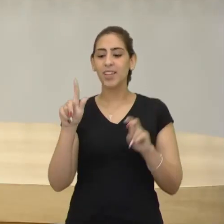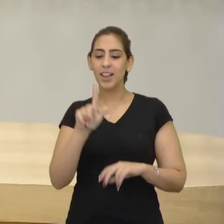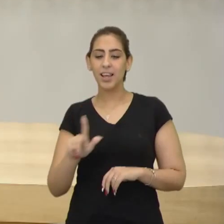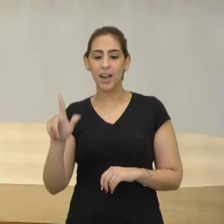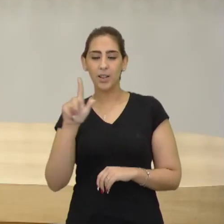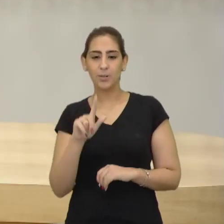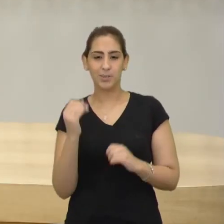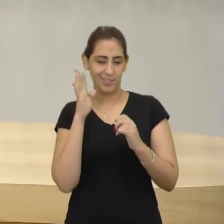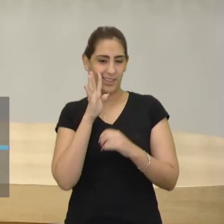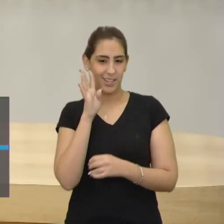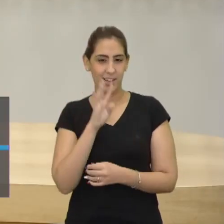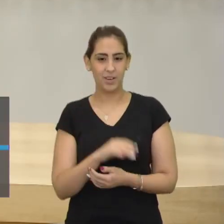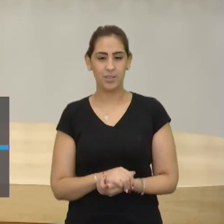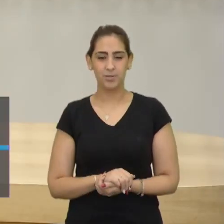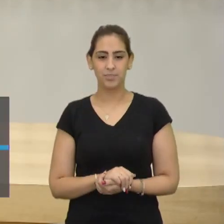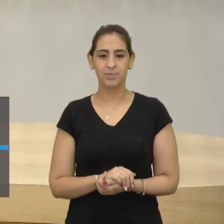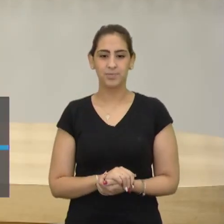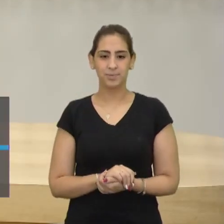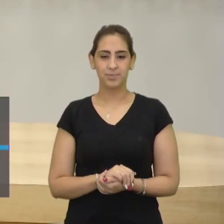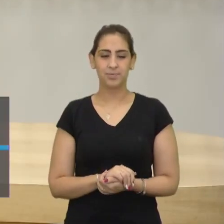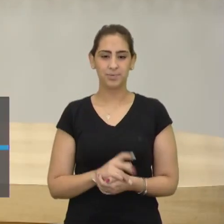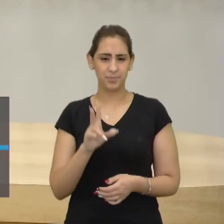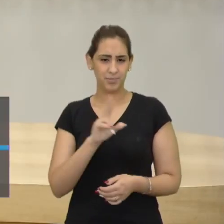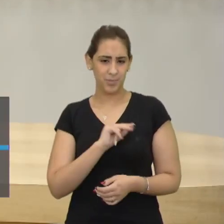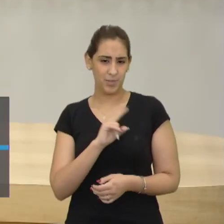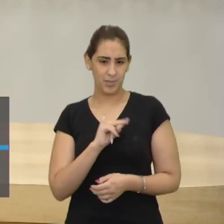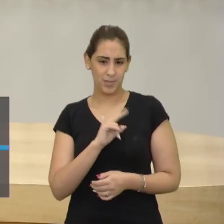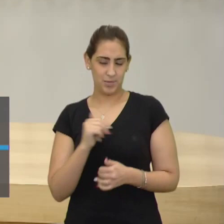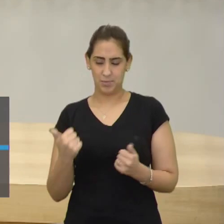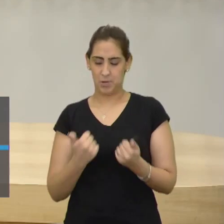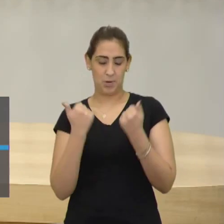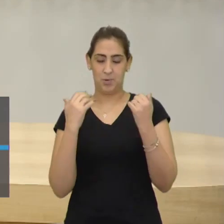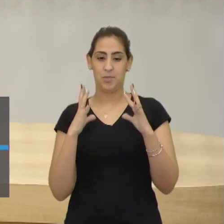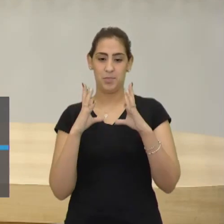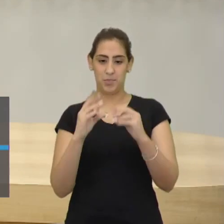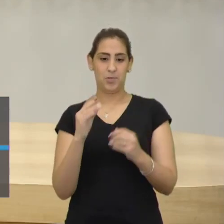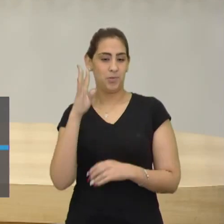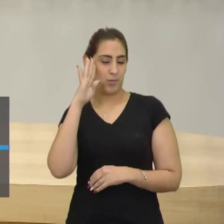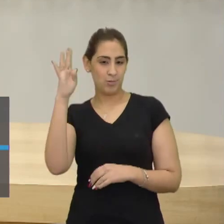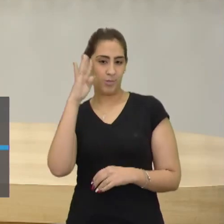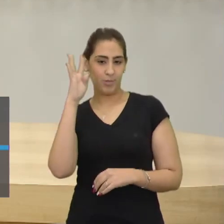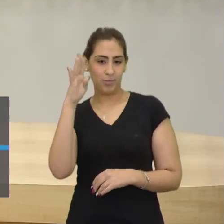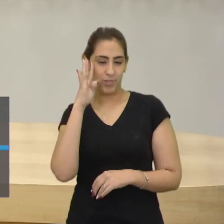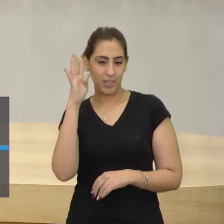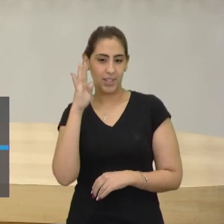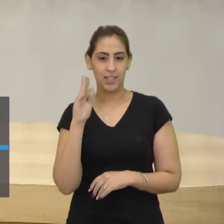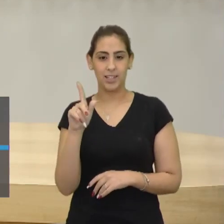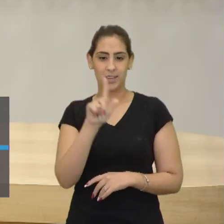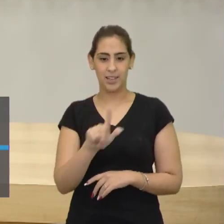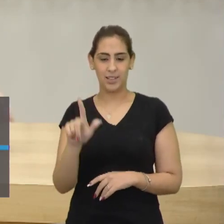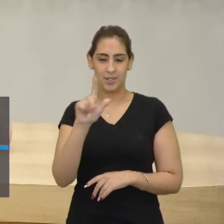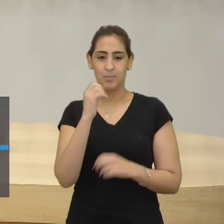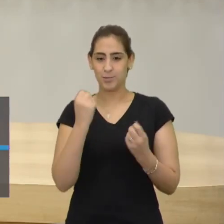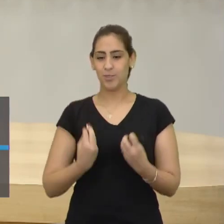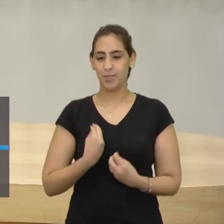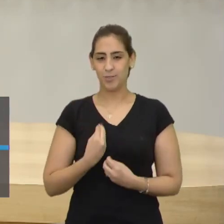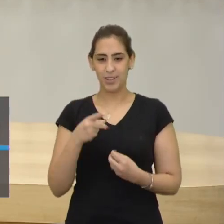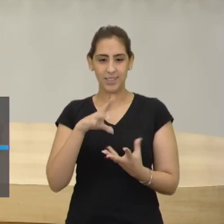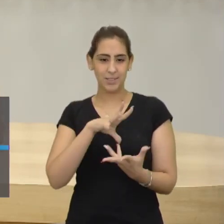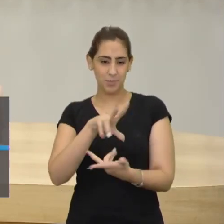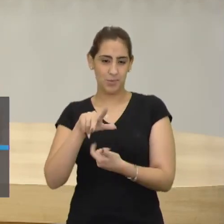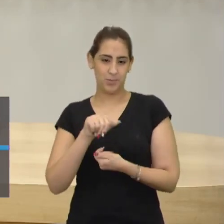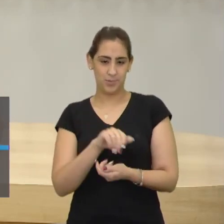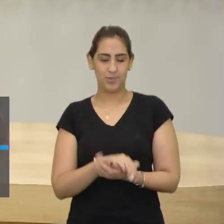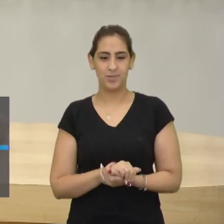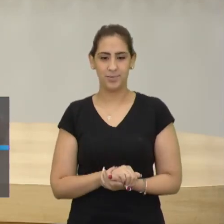literatura. Ainda mais combinada com a nossa, melhor dos mundos, né? Filosofia e literatura, eu poderia viver nesse mundo.